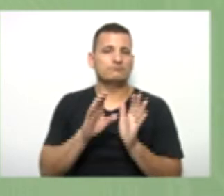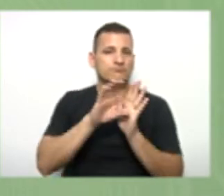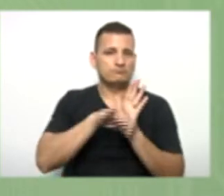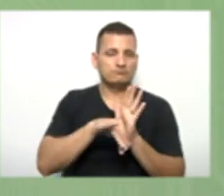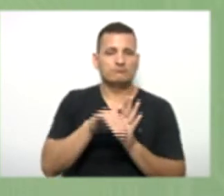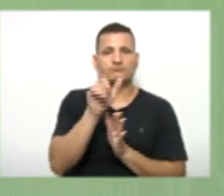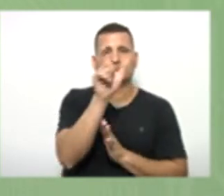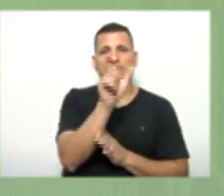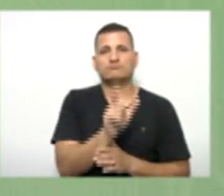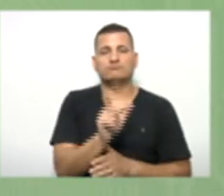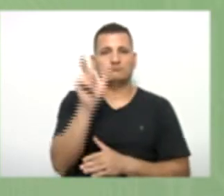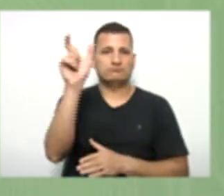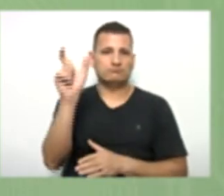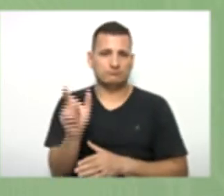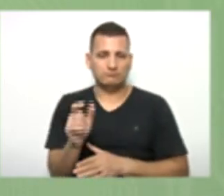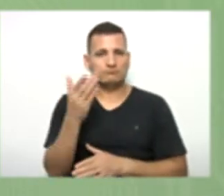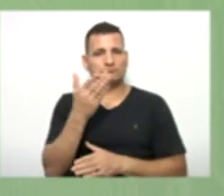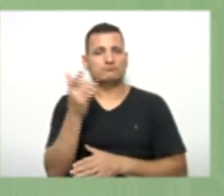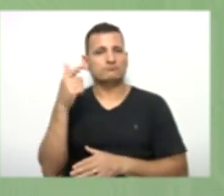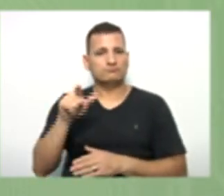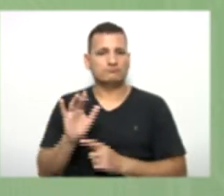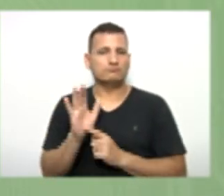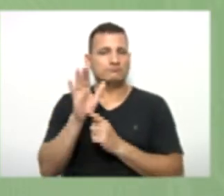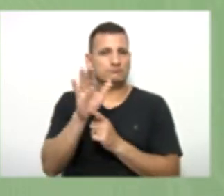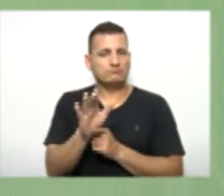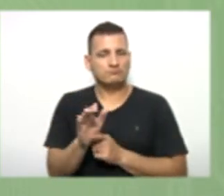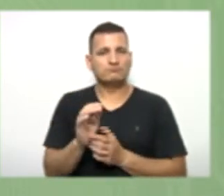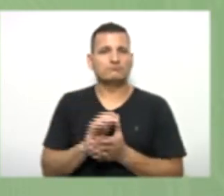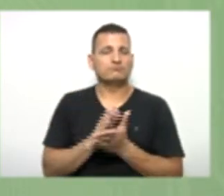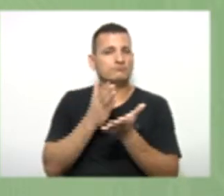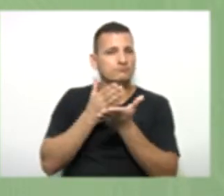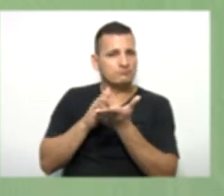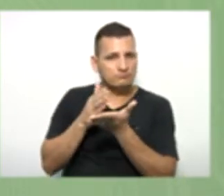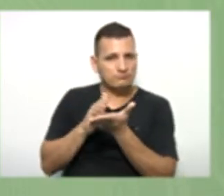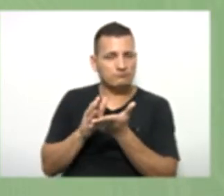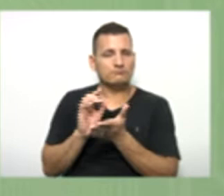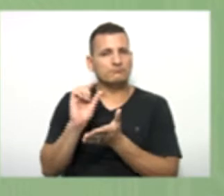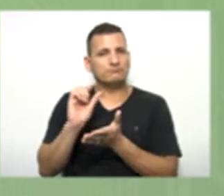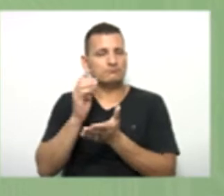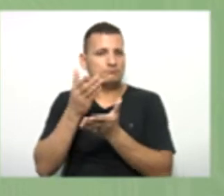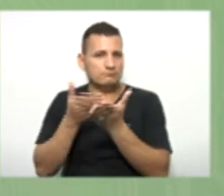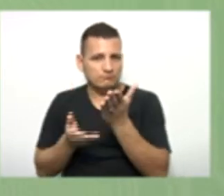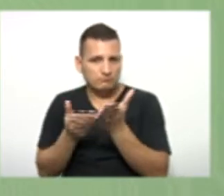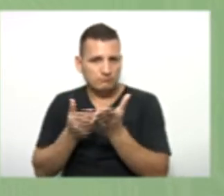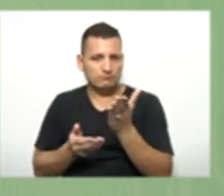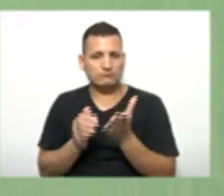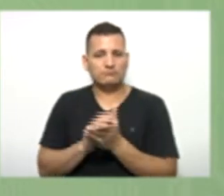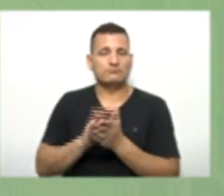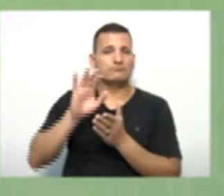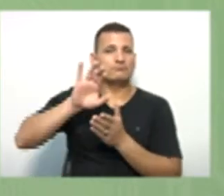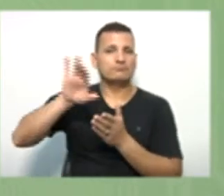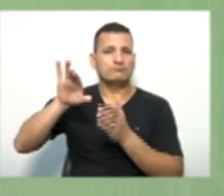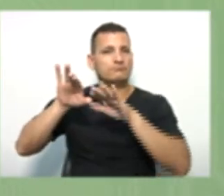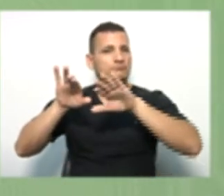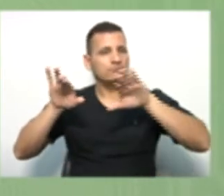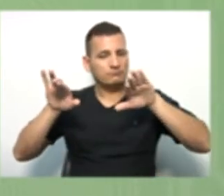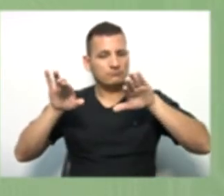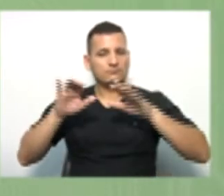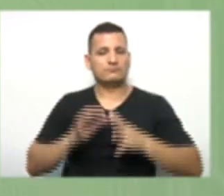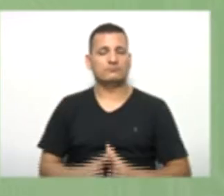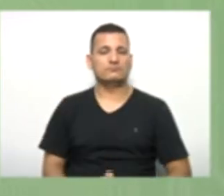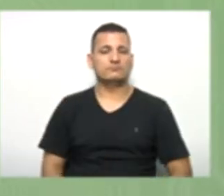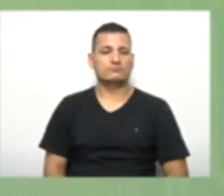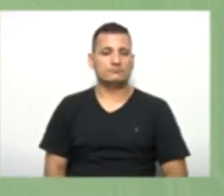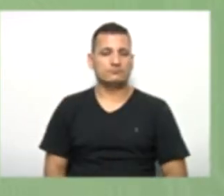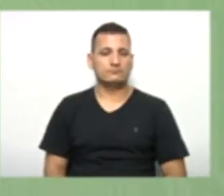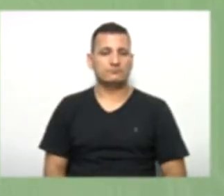né? Então, aqui, de novo, a demonstração de sobras e perdas, separando ato cooperativo de ato não